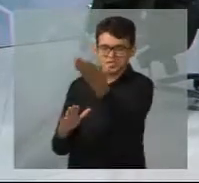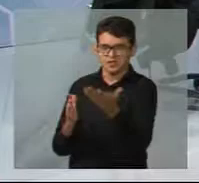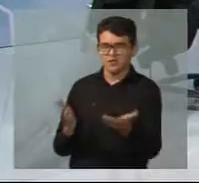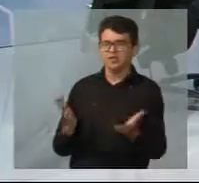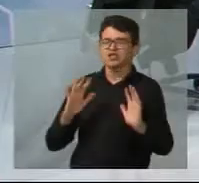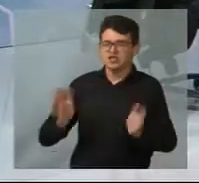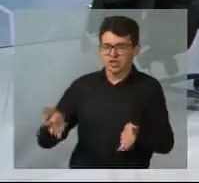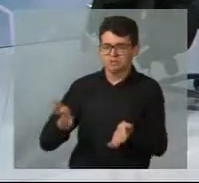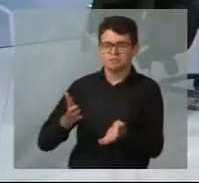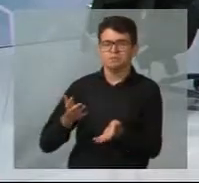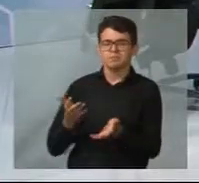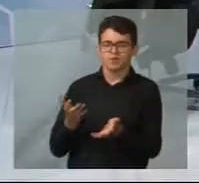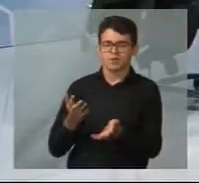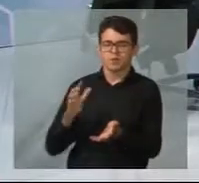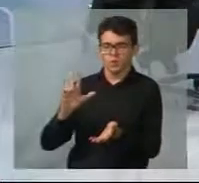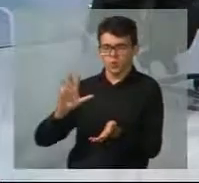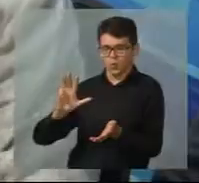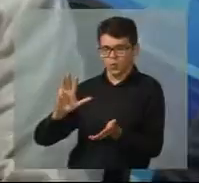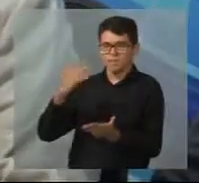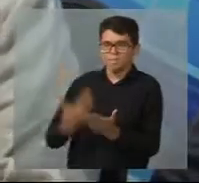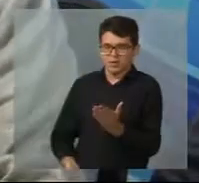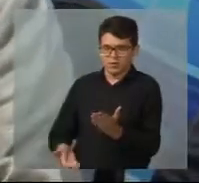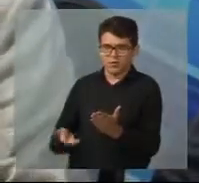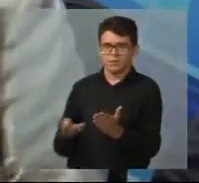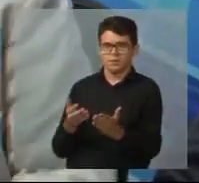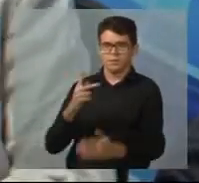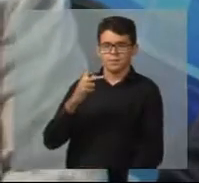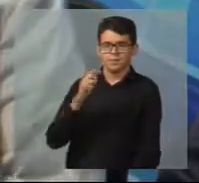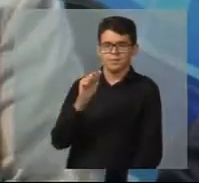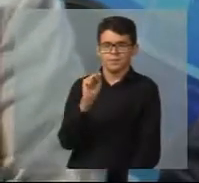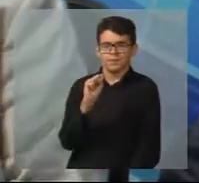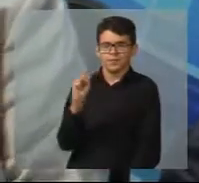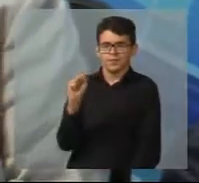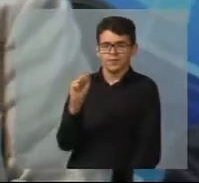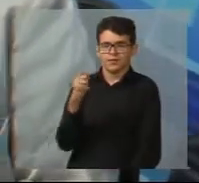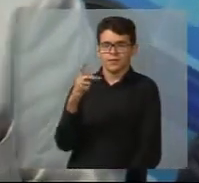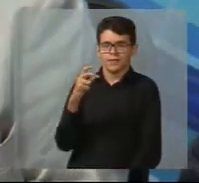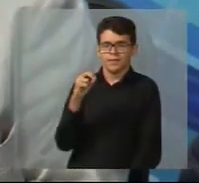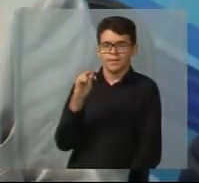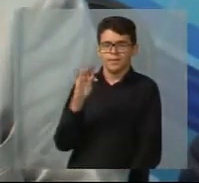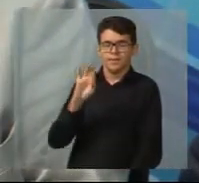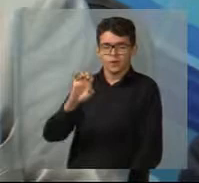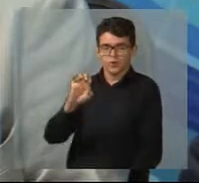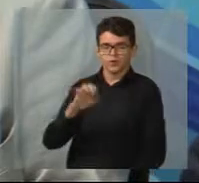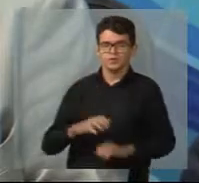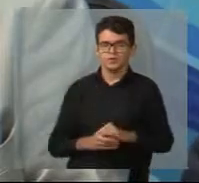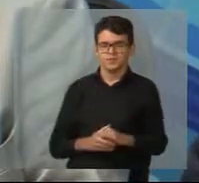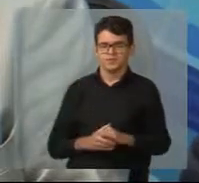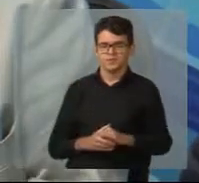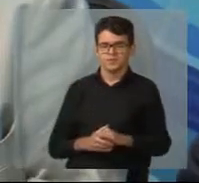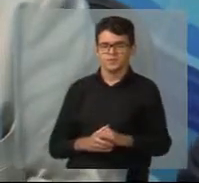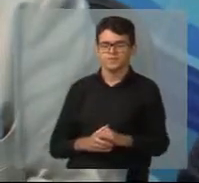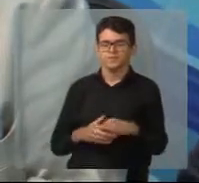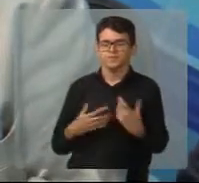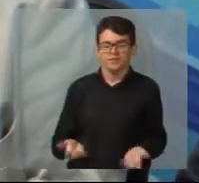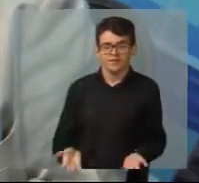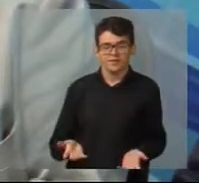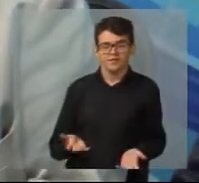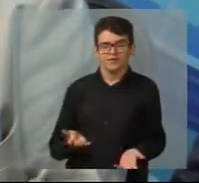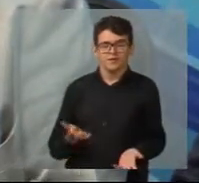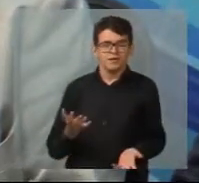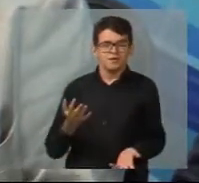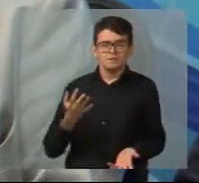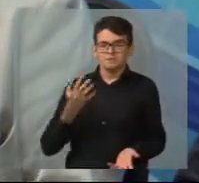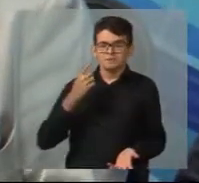marcada. Bom, no Brasil, diz o Pedro Malan, que no Brasil até o passado é imprevisível.